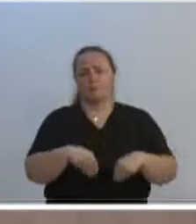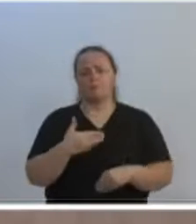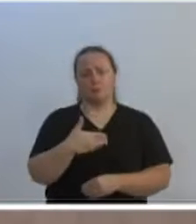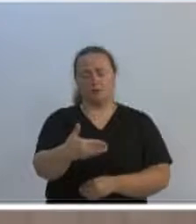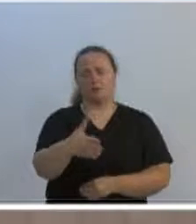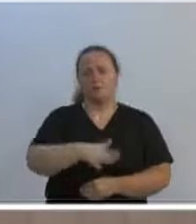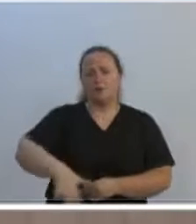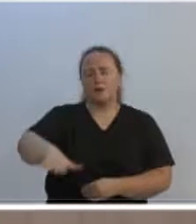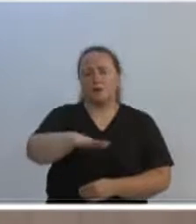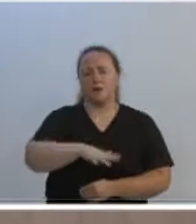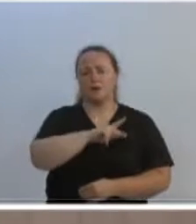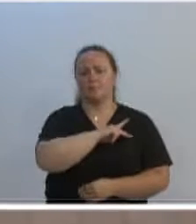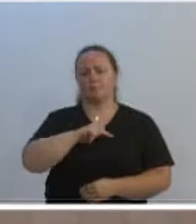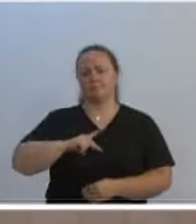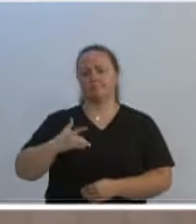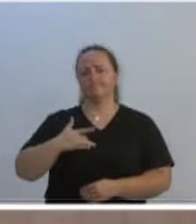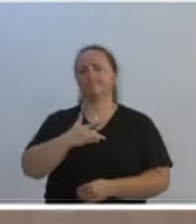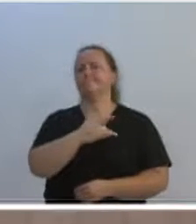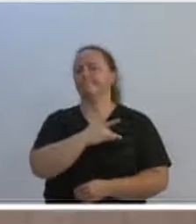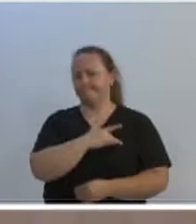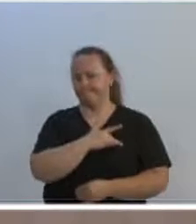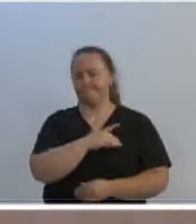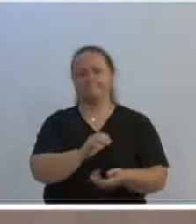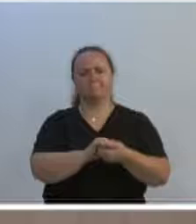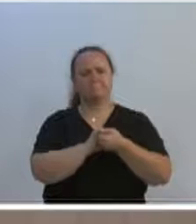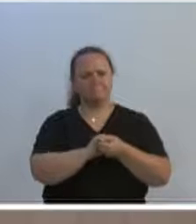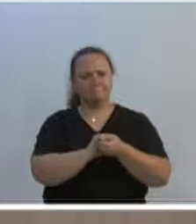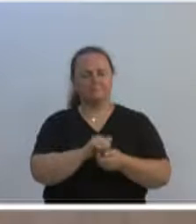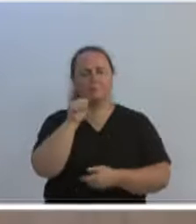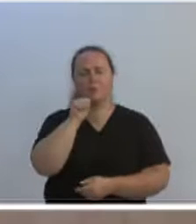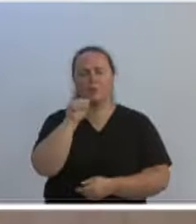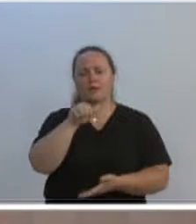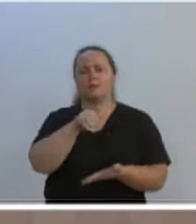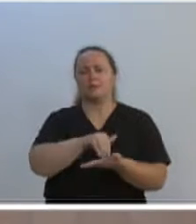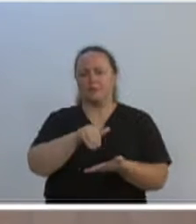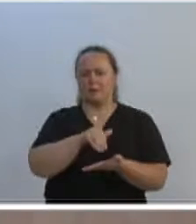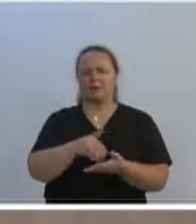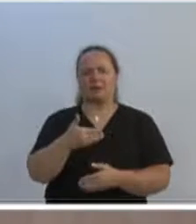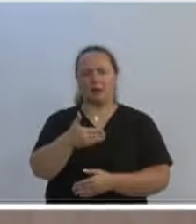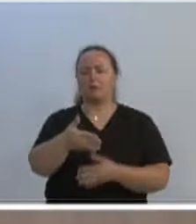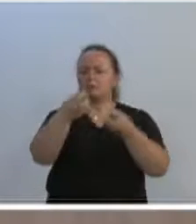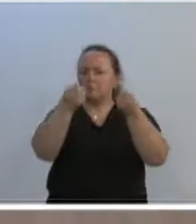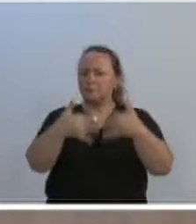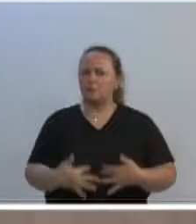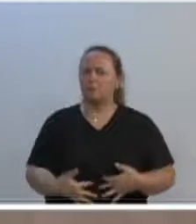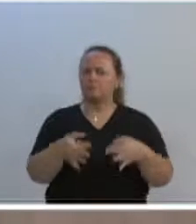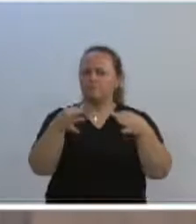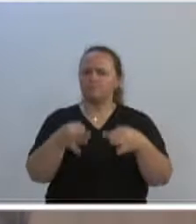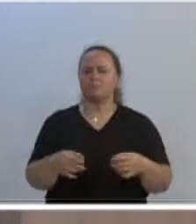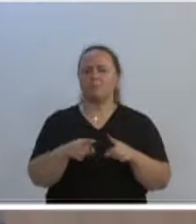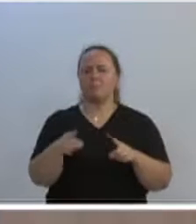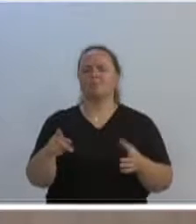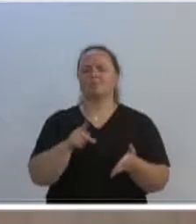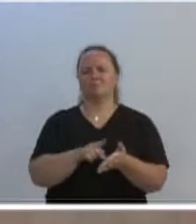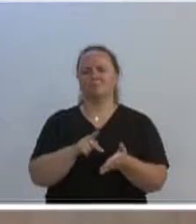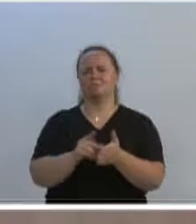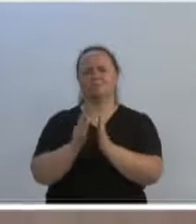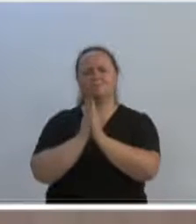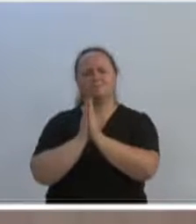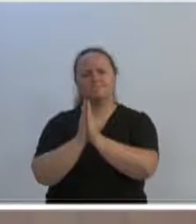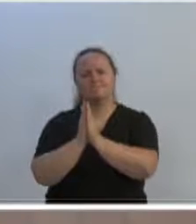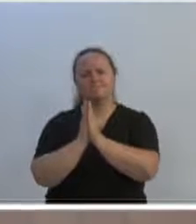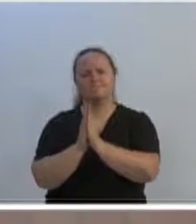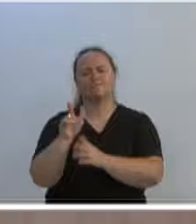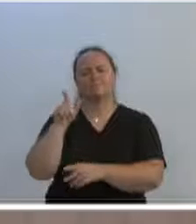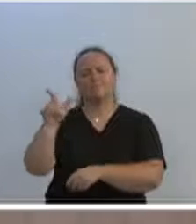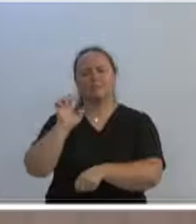a prestação de contas feita pela secretária Maria Regina e fazer um apelo ao governo do Estado para que quite essa